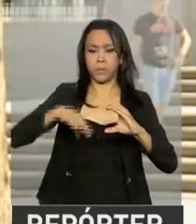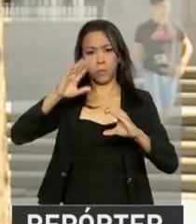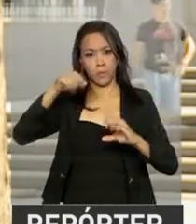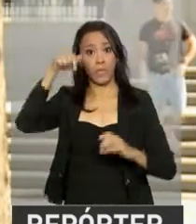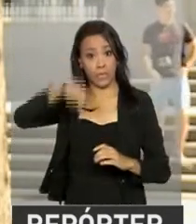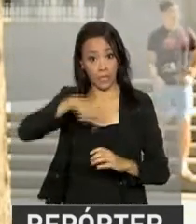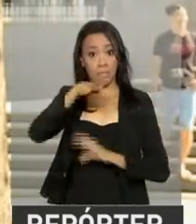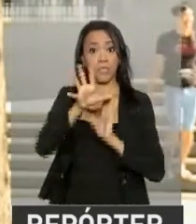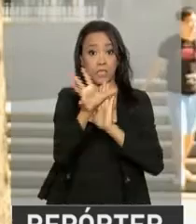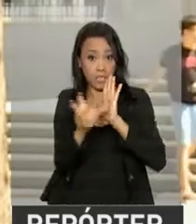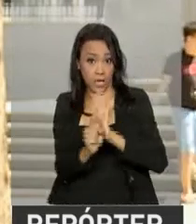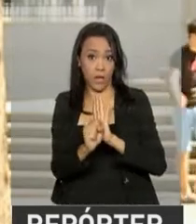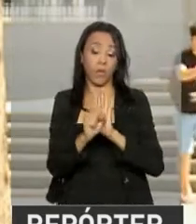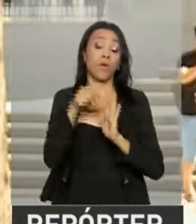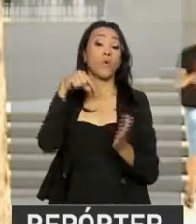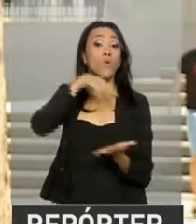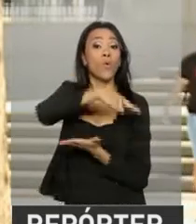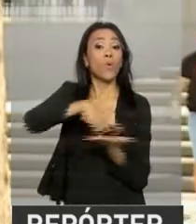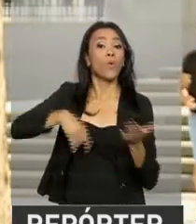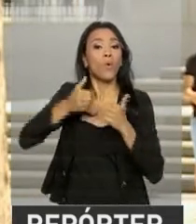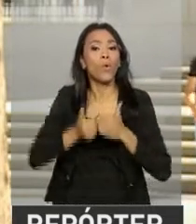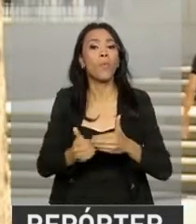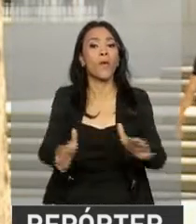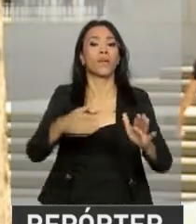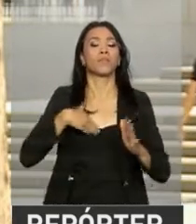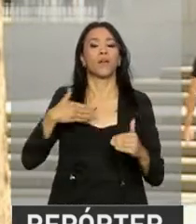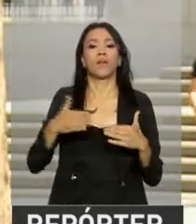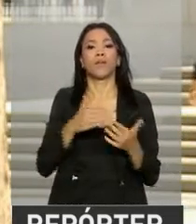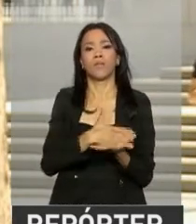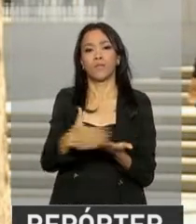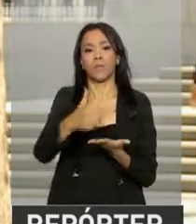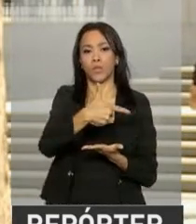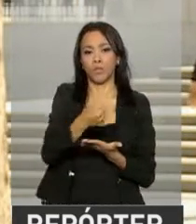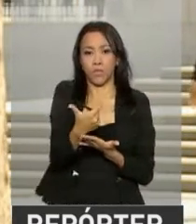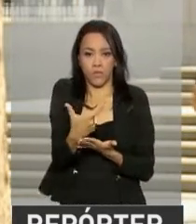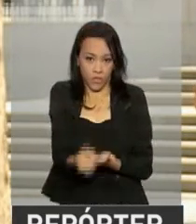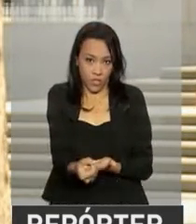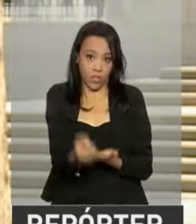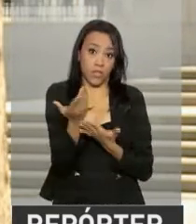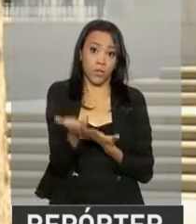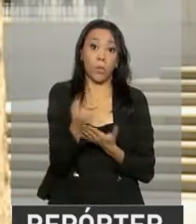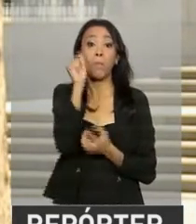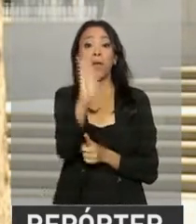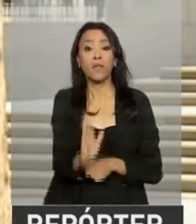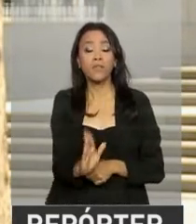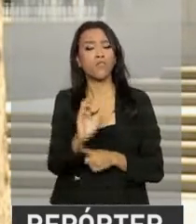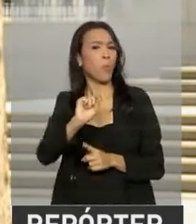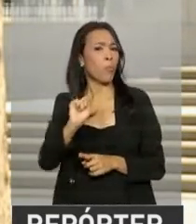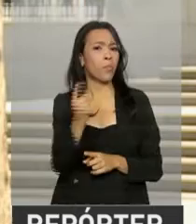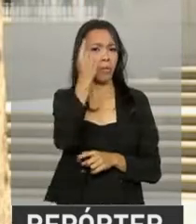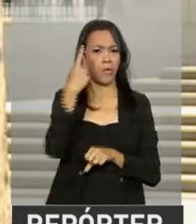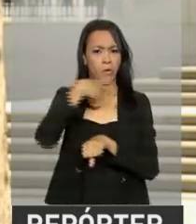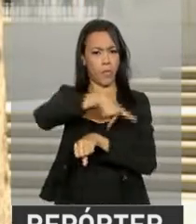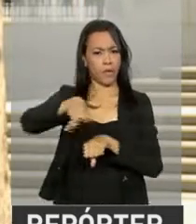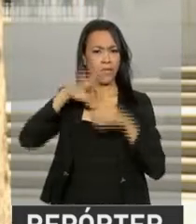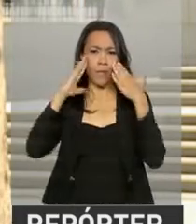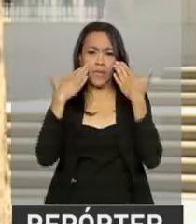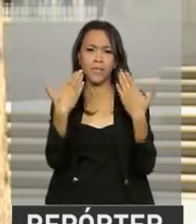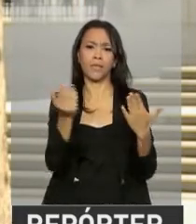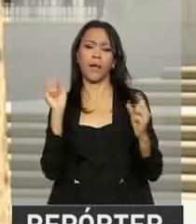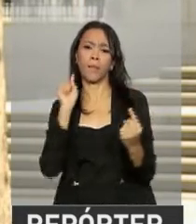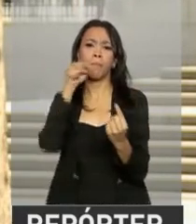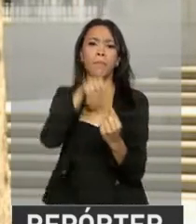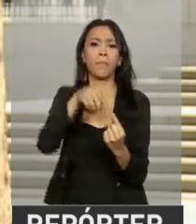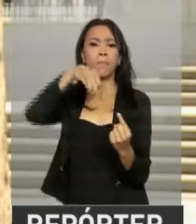que o acordo entre em vigor a partir de 2020. O Brasil foi um dos primeiros países a apresentar metas, como,